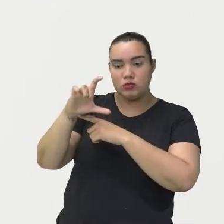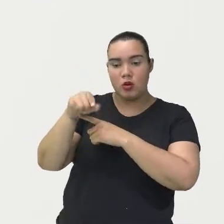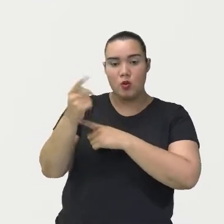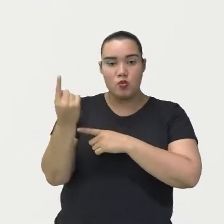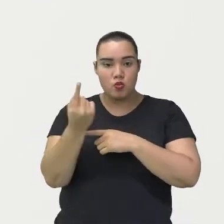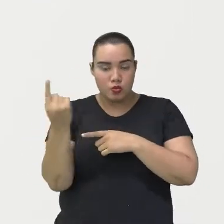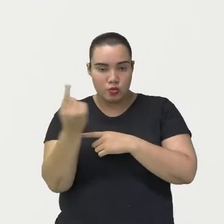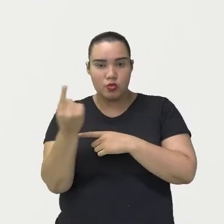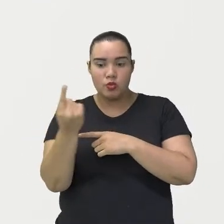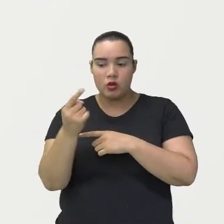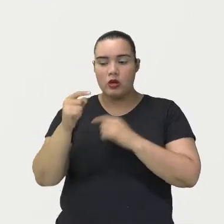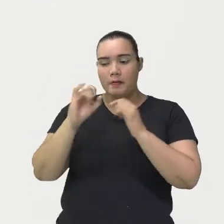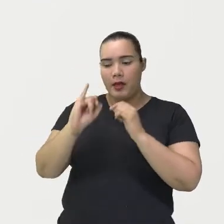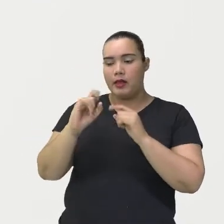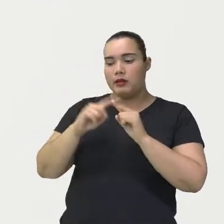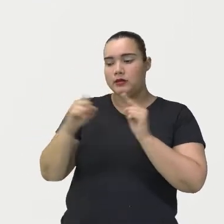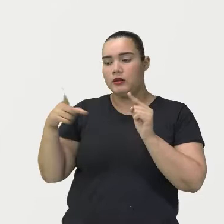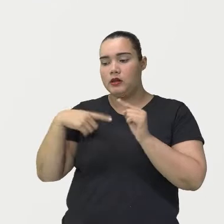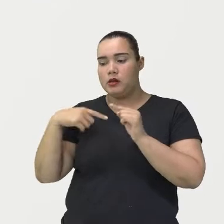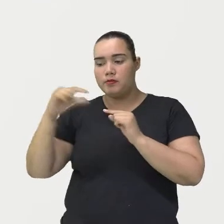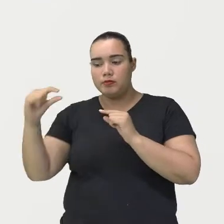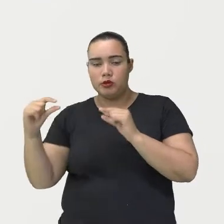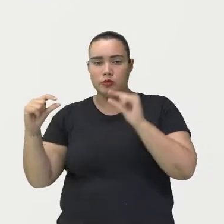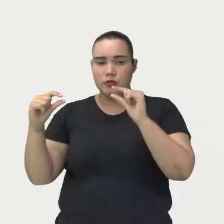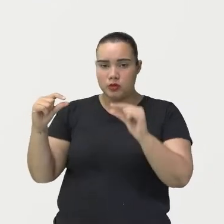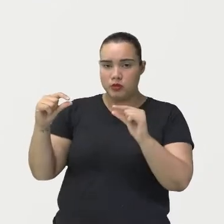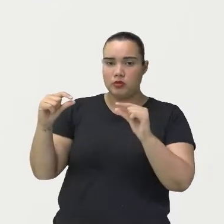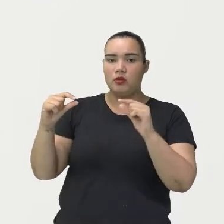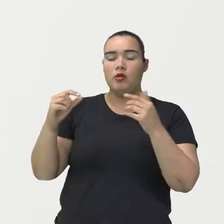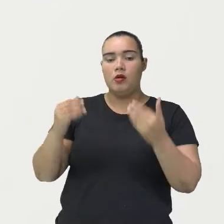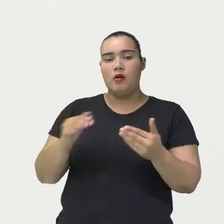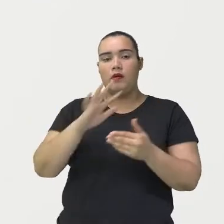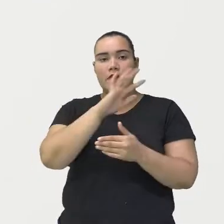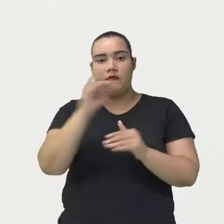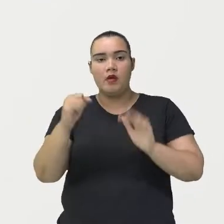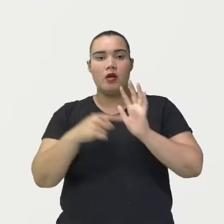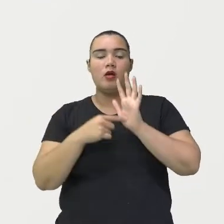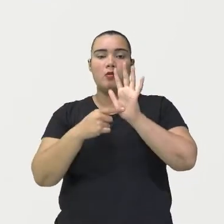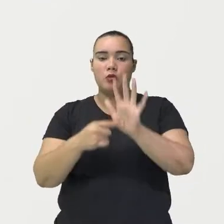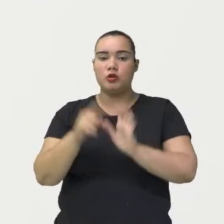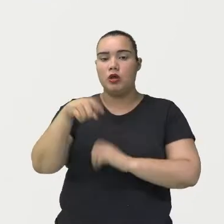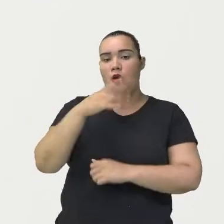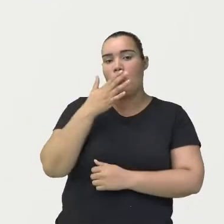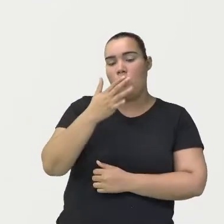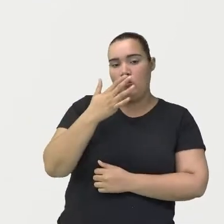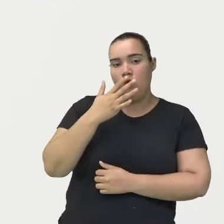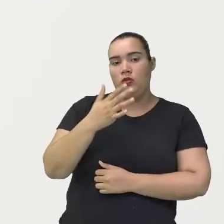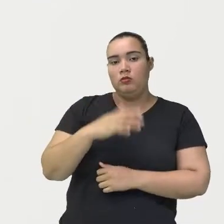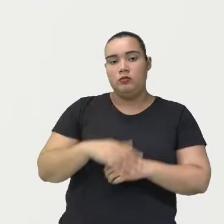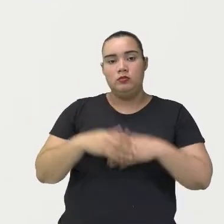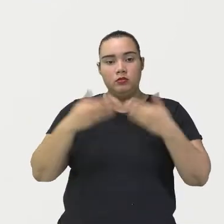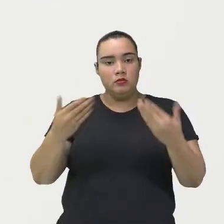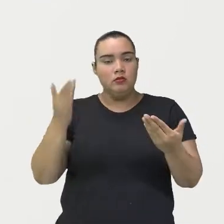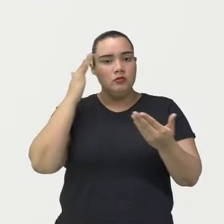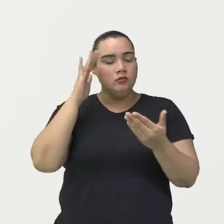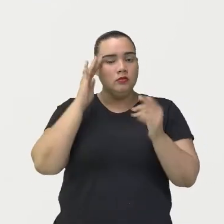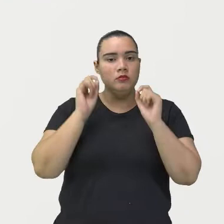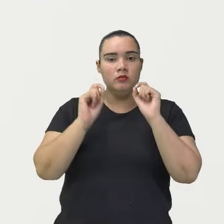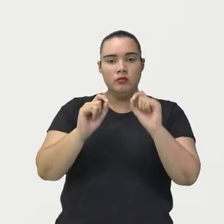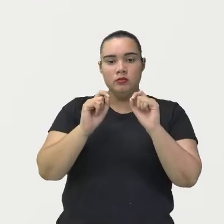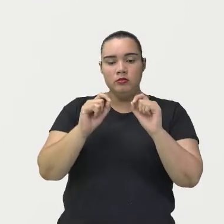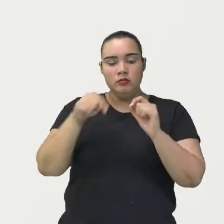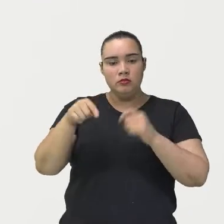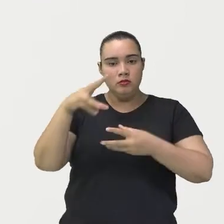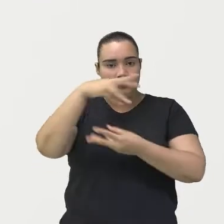que aqui seja Czinho ou seja Czão, vai expressar a cor. Entendam que